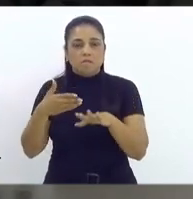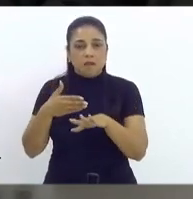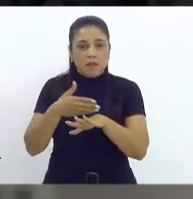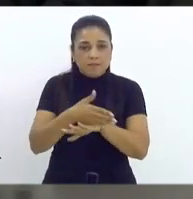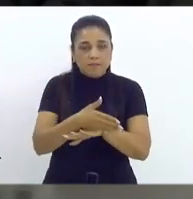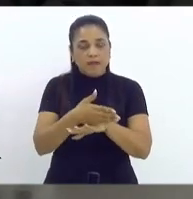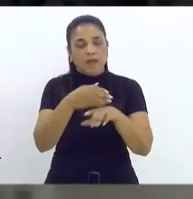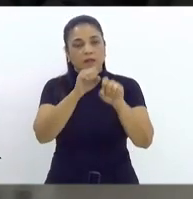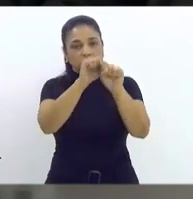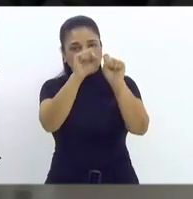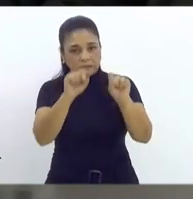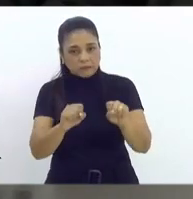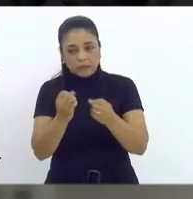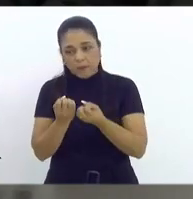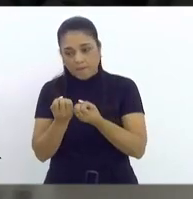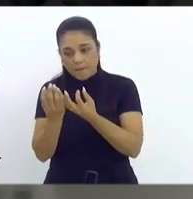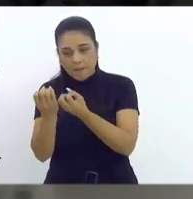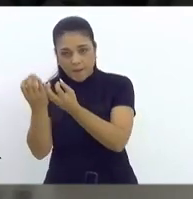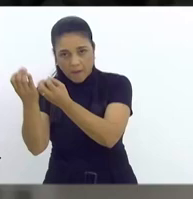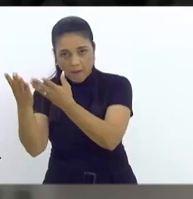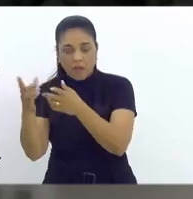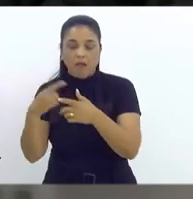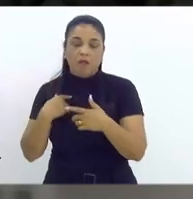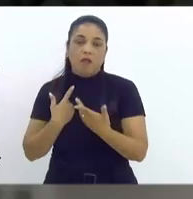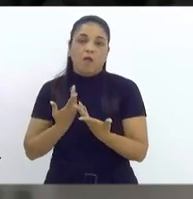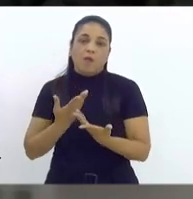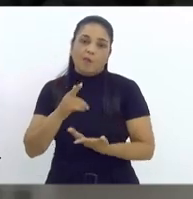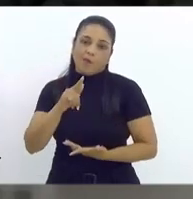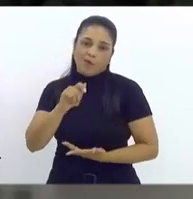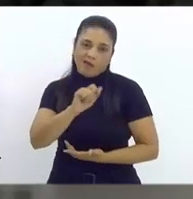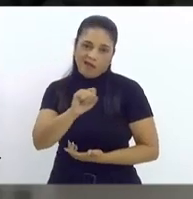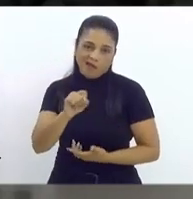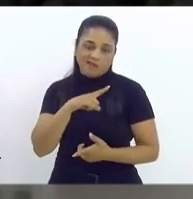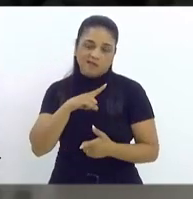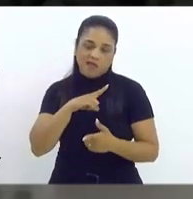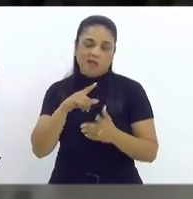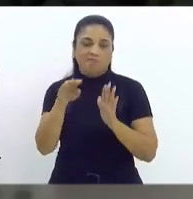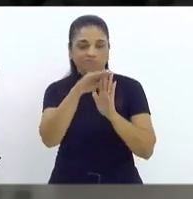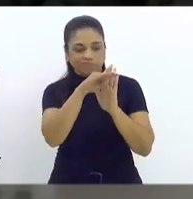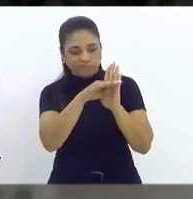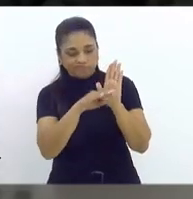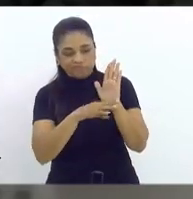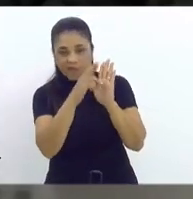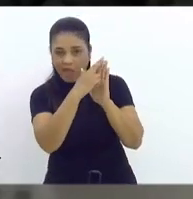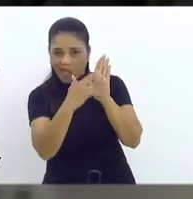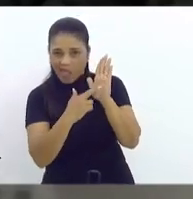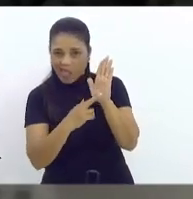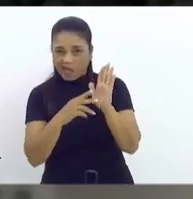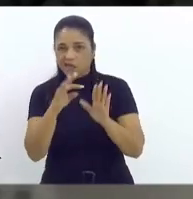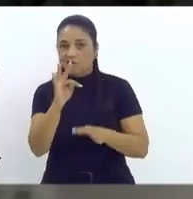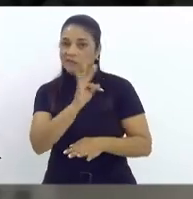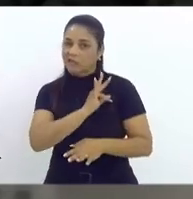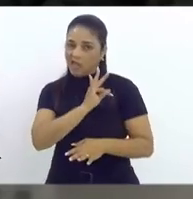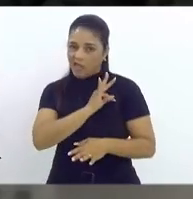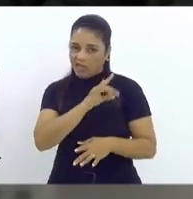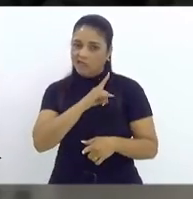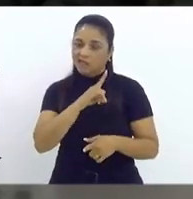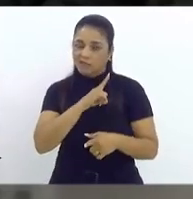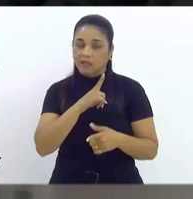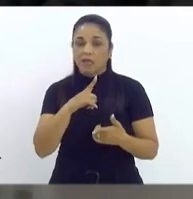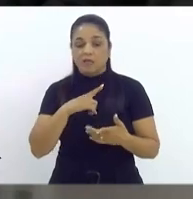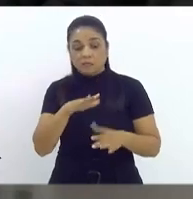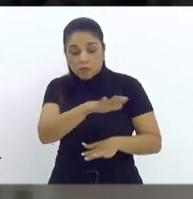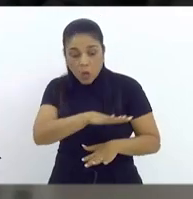no sistema de distribuição esse volume de gás. Então, são critérios técnicos e de capilaridade, ou seja, se a